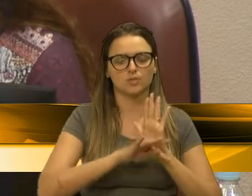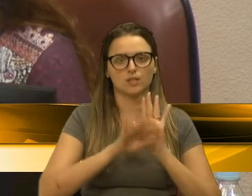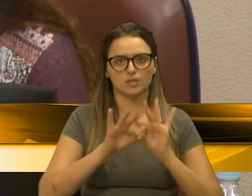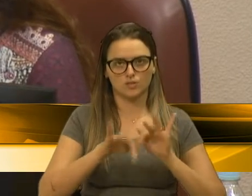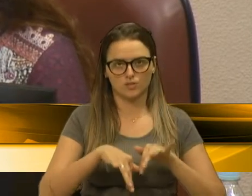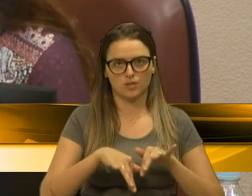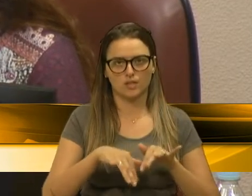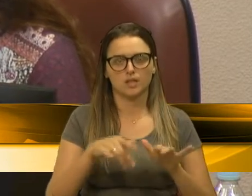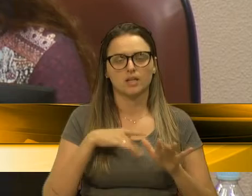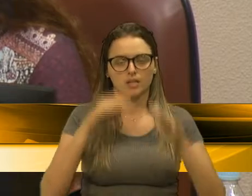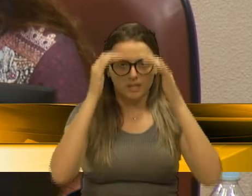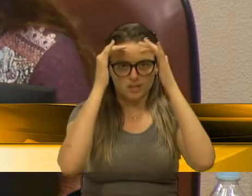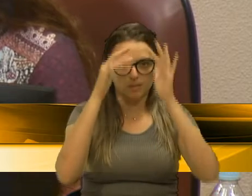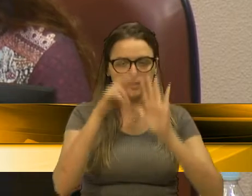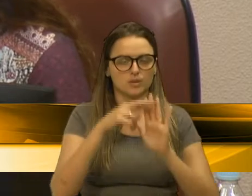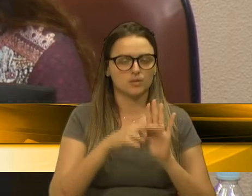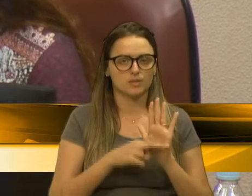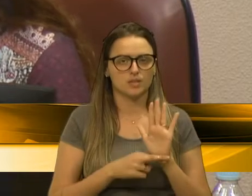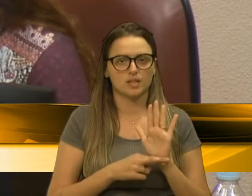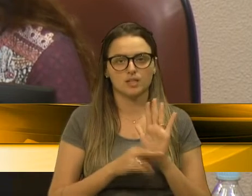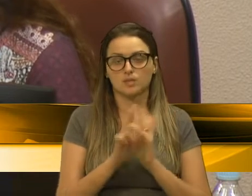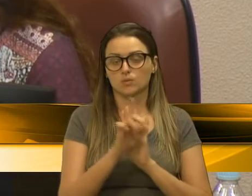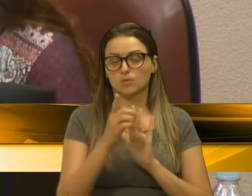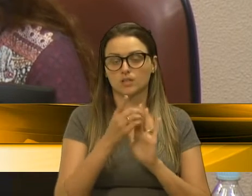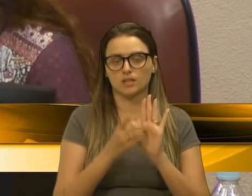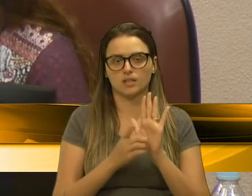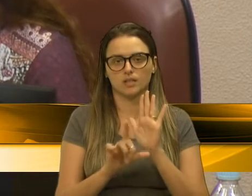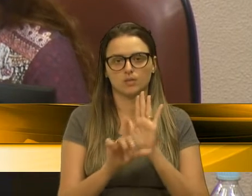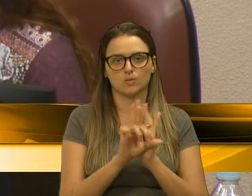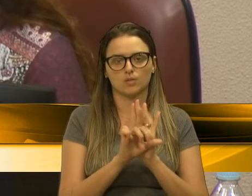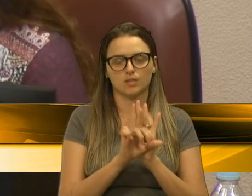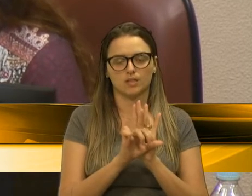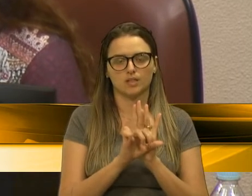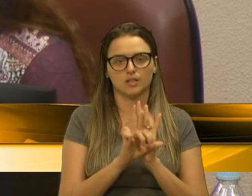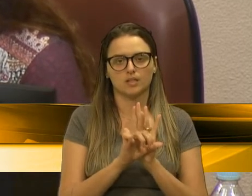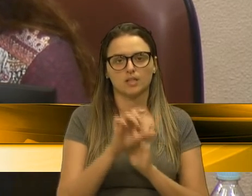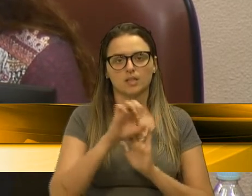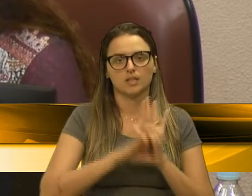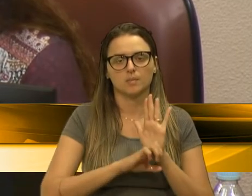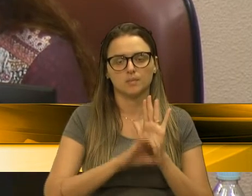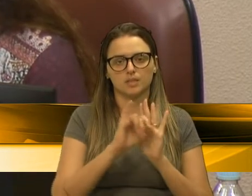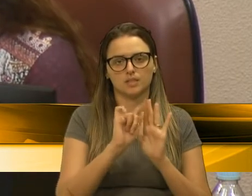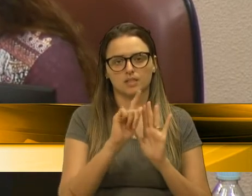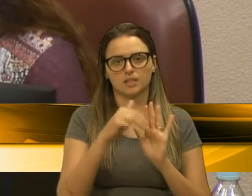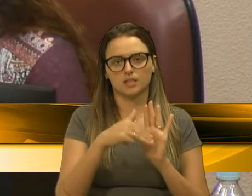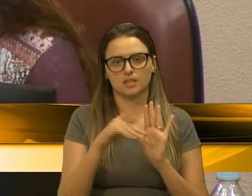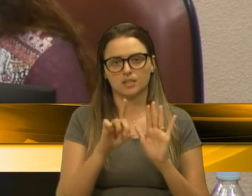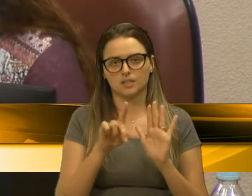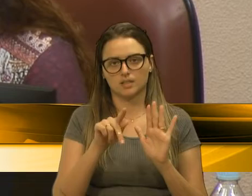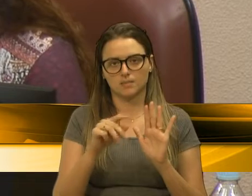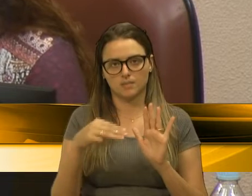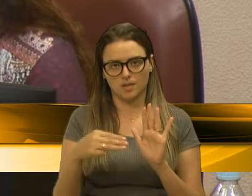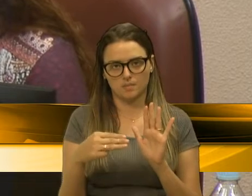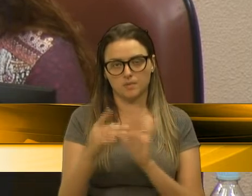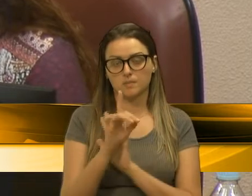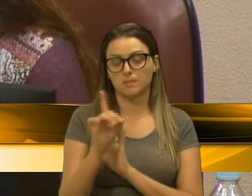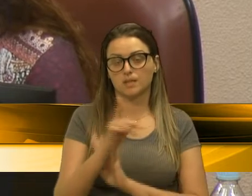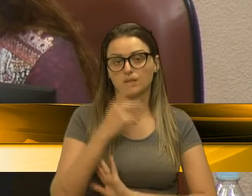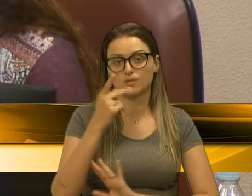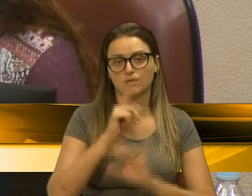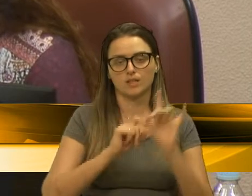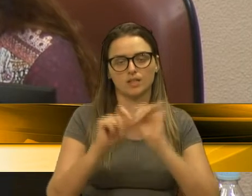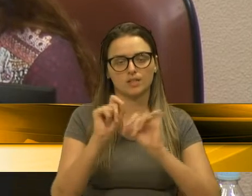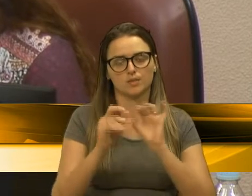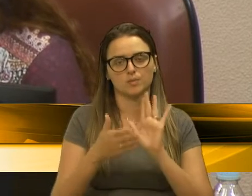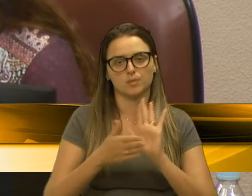com as disposições regimentais, a baixa do projeto de decreto legislativo emendado ao IGAN e à DPM, para que se manifestem